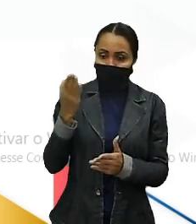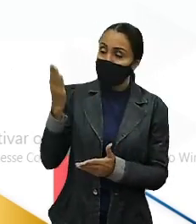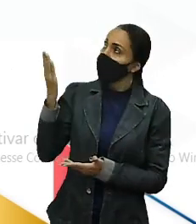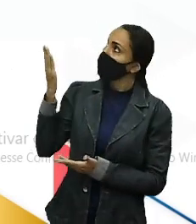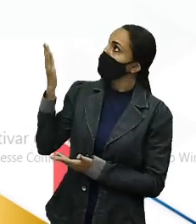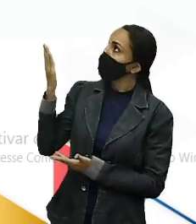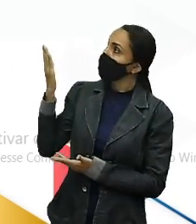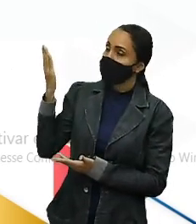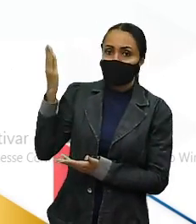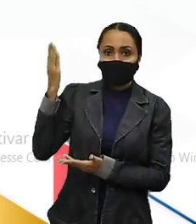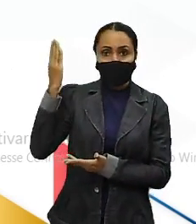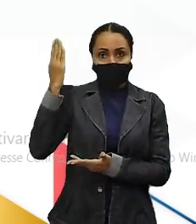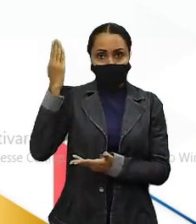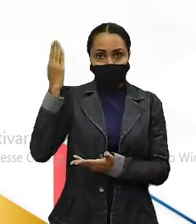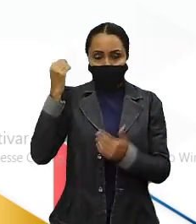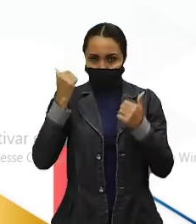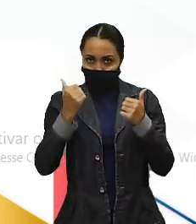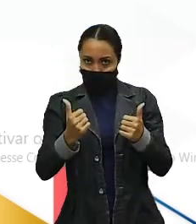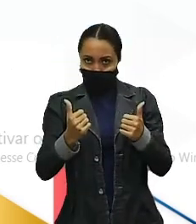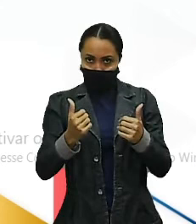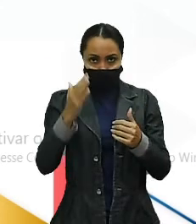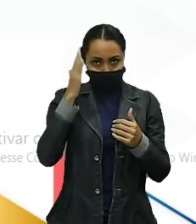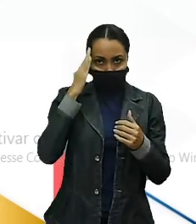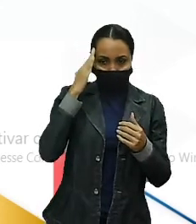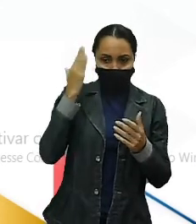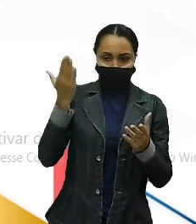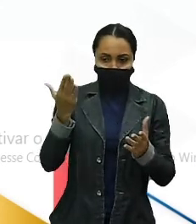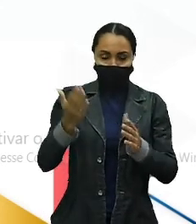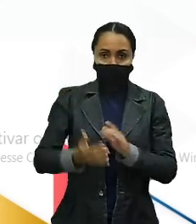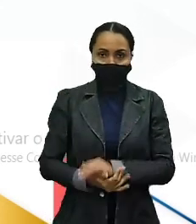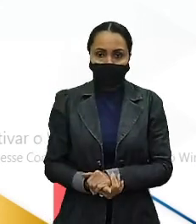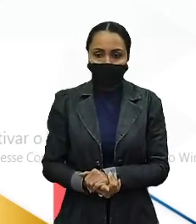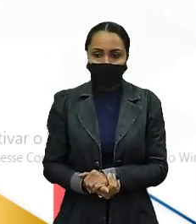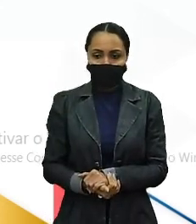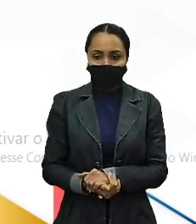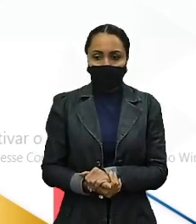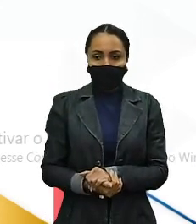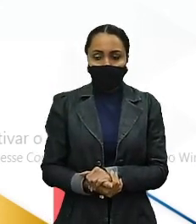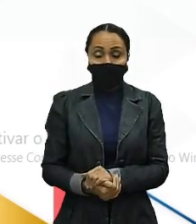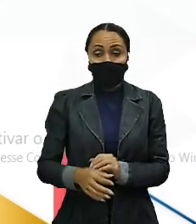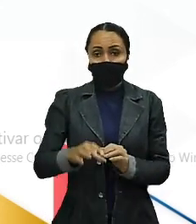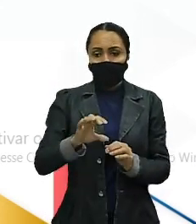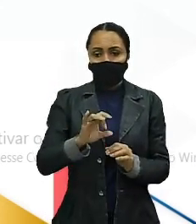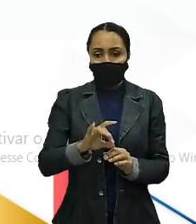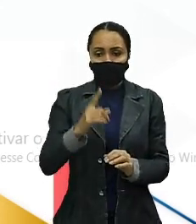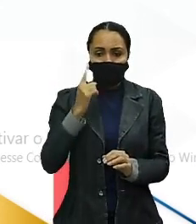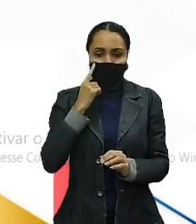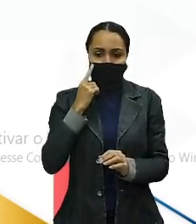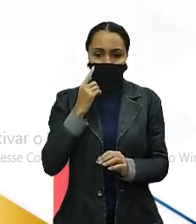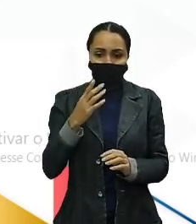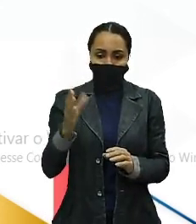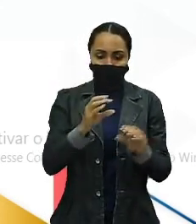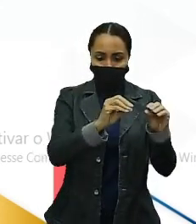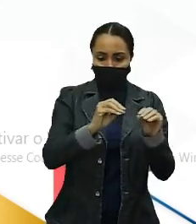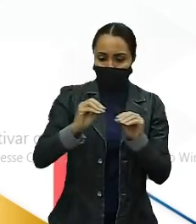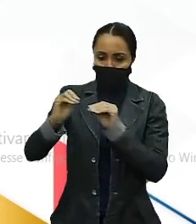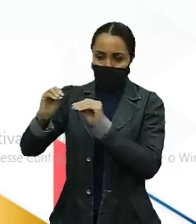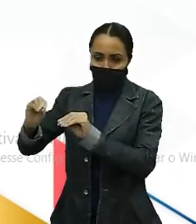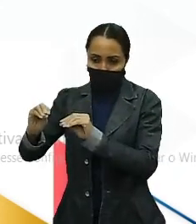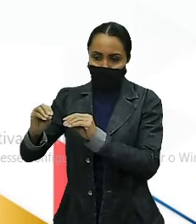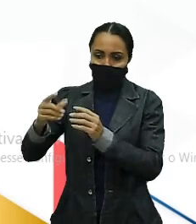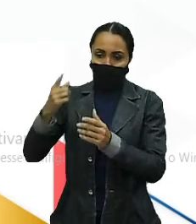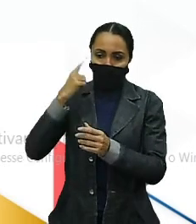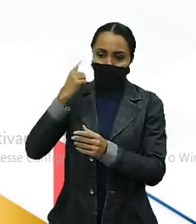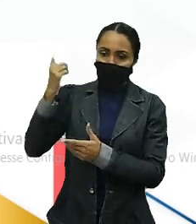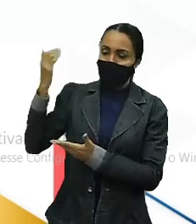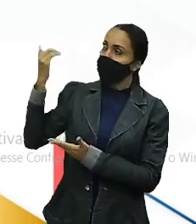para representar. Beleza? Tranquilo? Claro que só nos resta esse cara aqui que eu vou trazer para cá para ficar